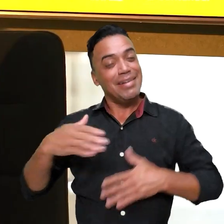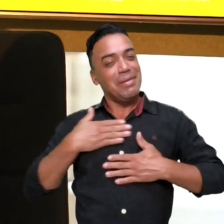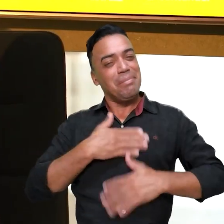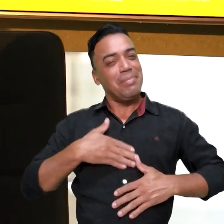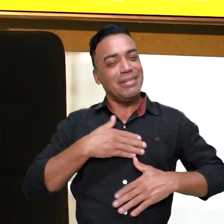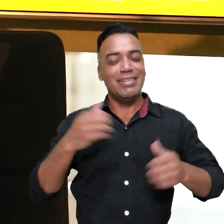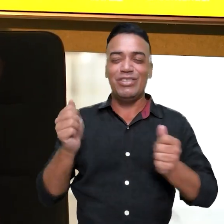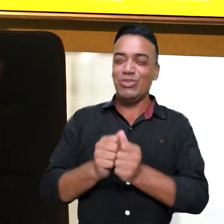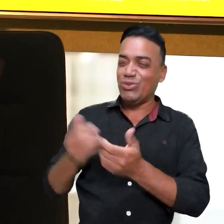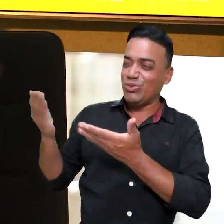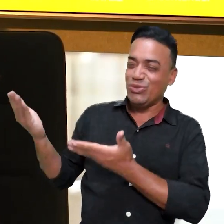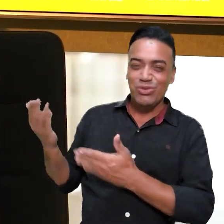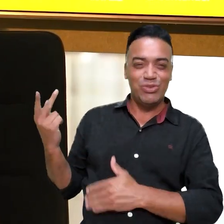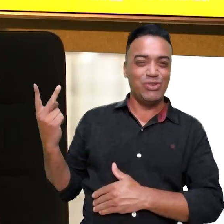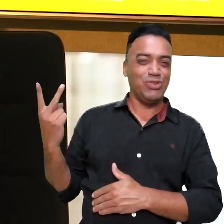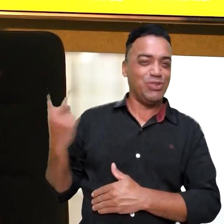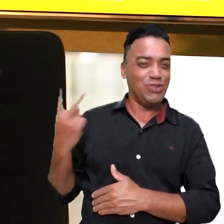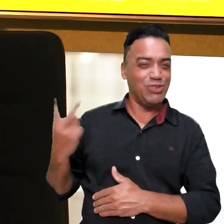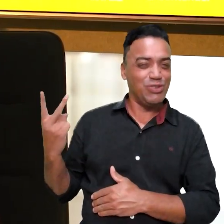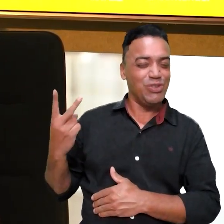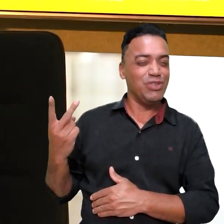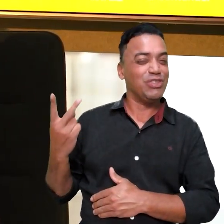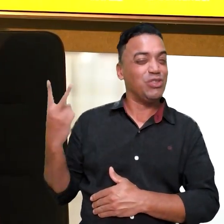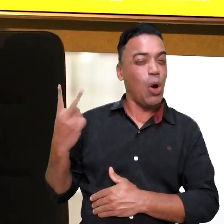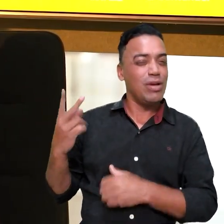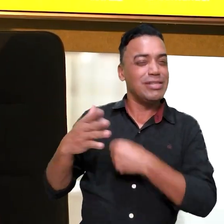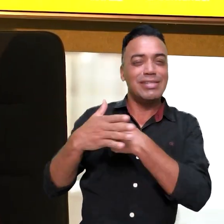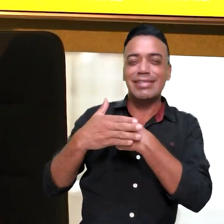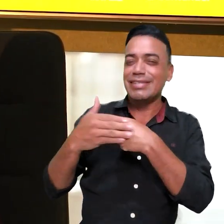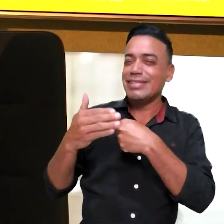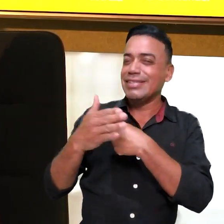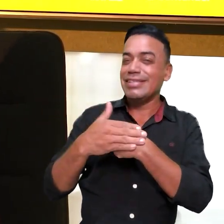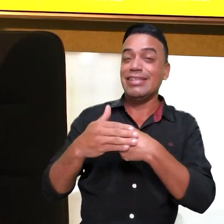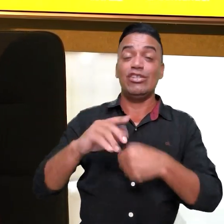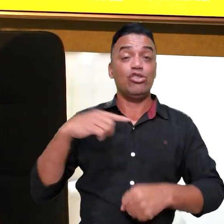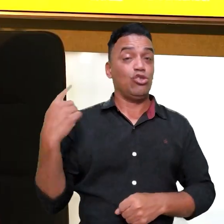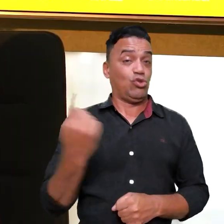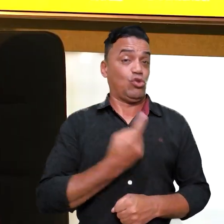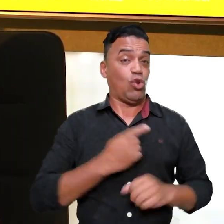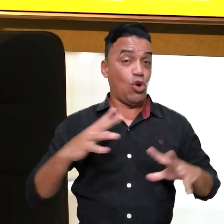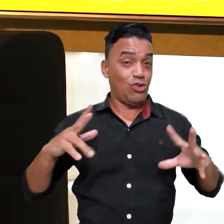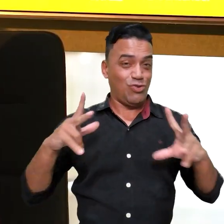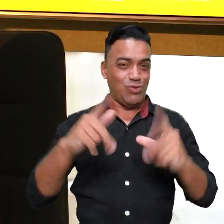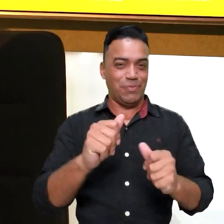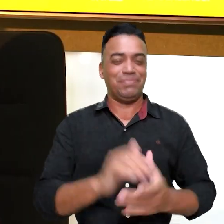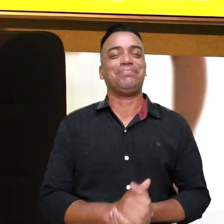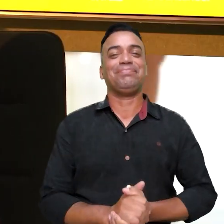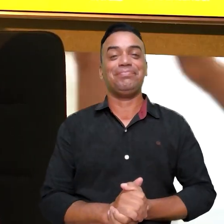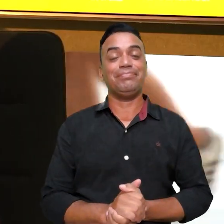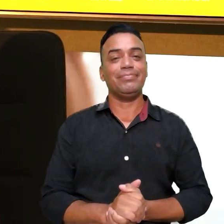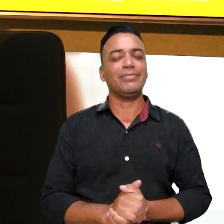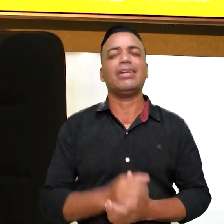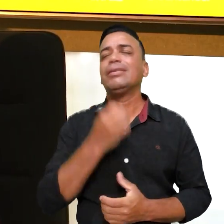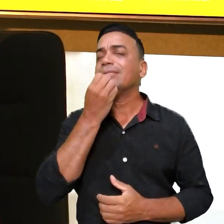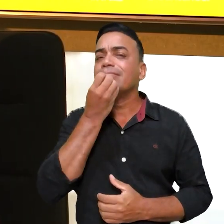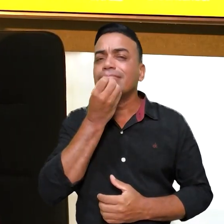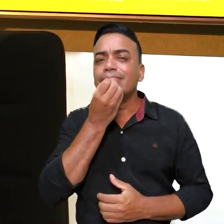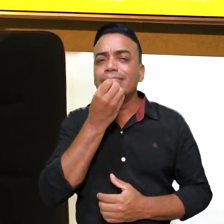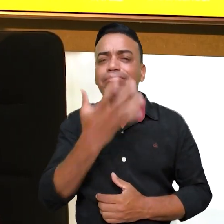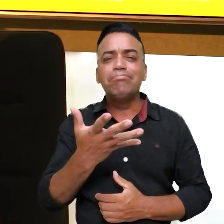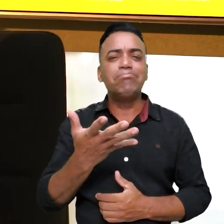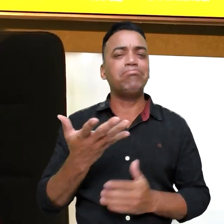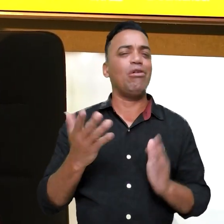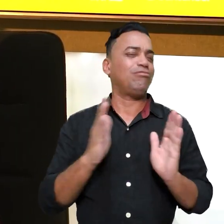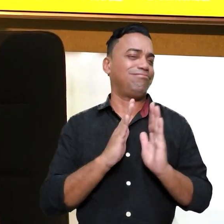preto. A segunda pessoa sentada é Bruna Lombardi, uma mulher branca de cabelos lisos, longos e loiros. Leva na